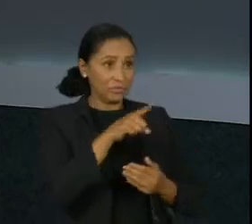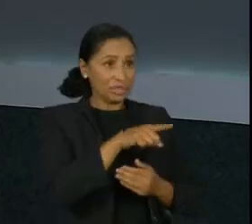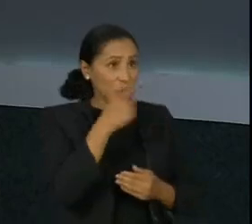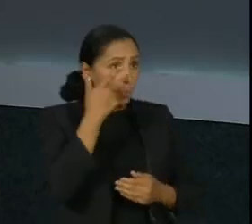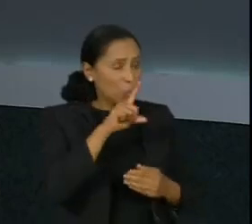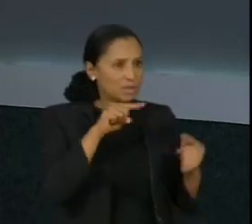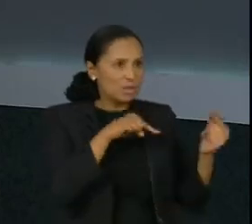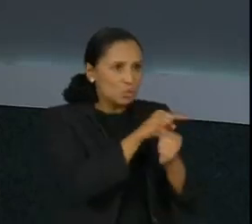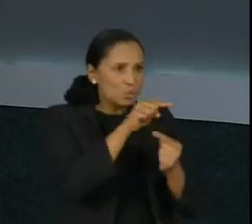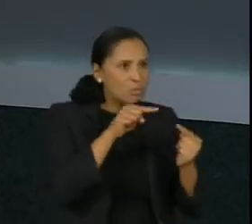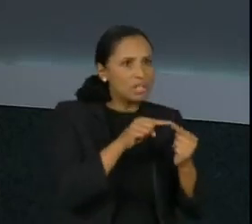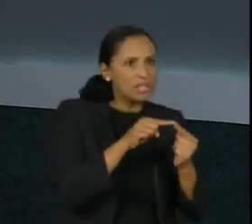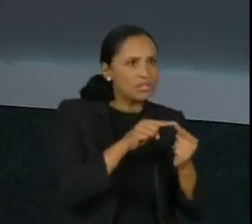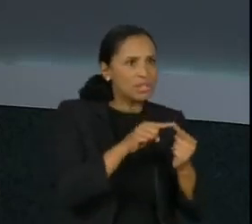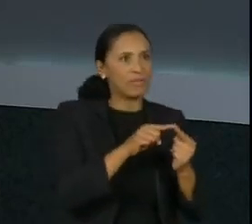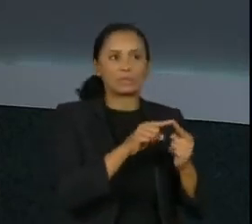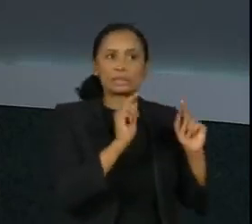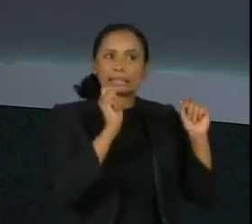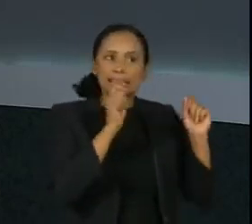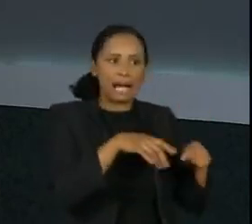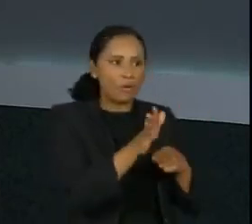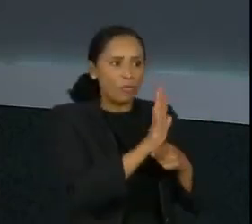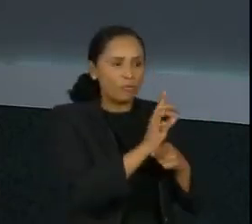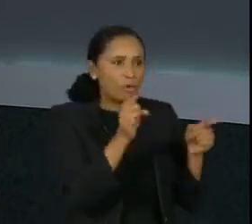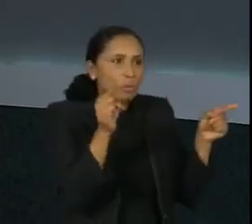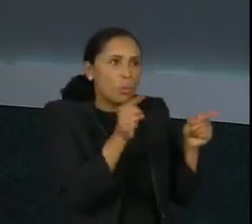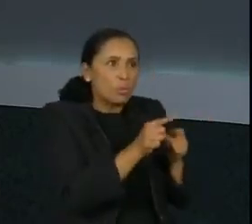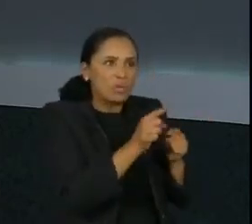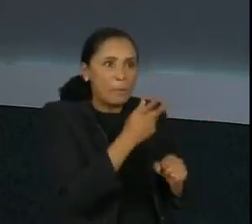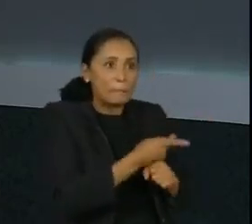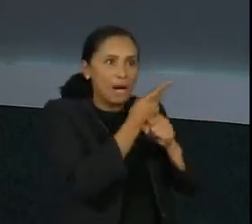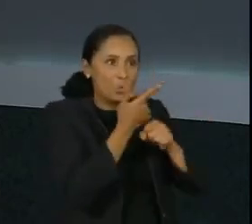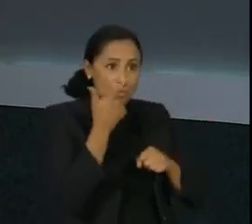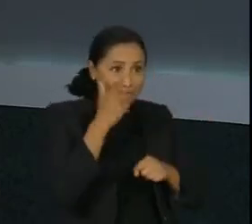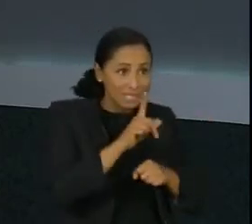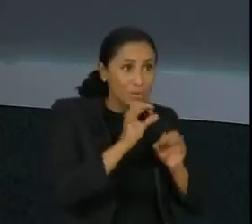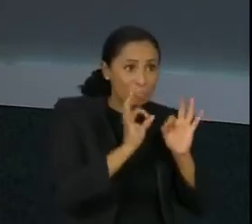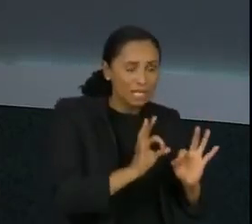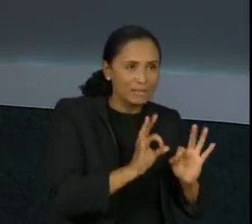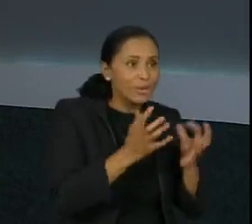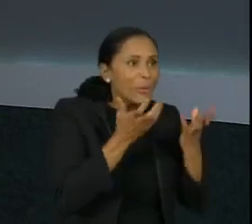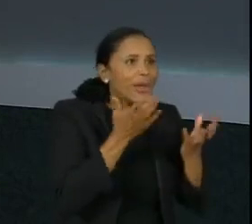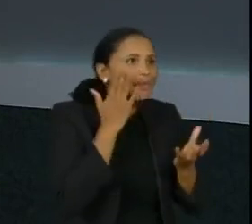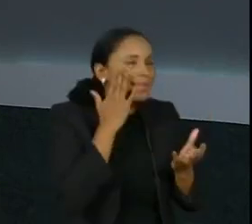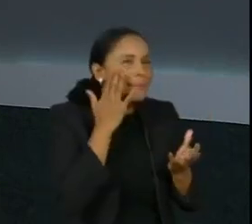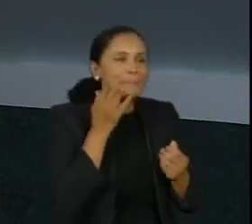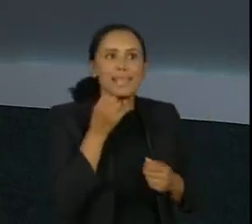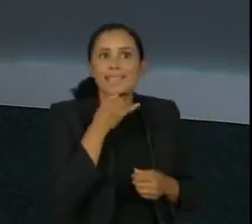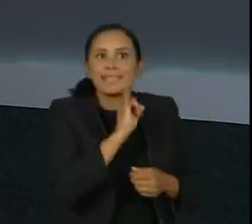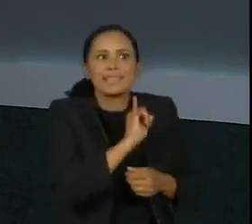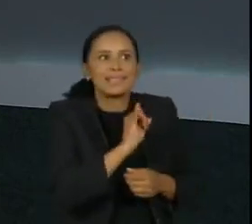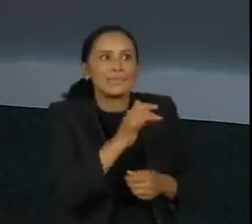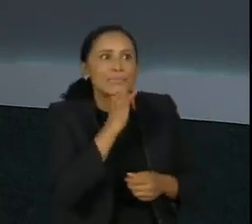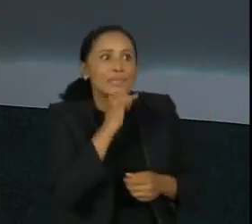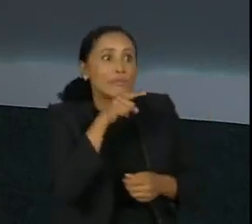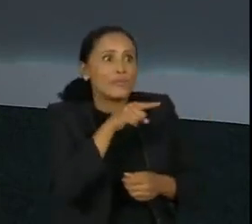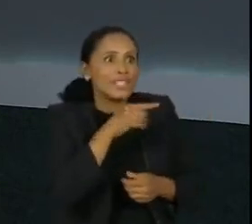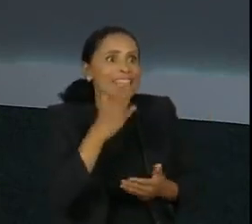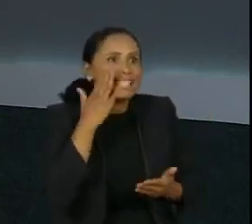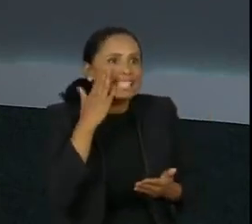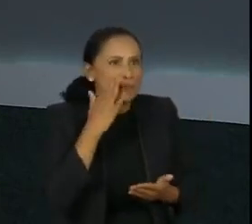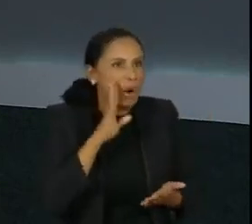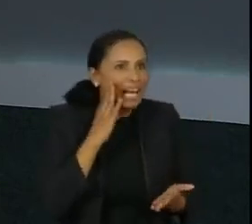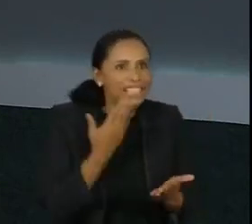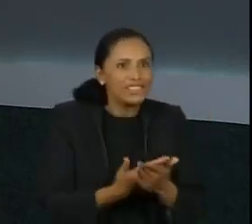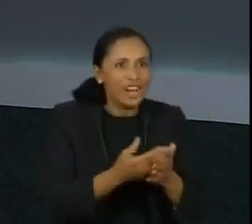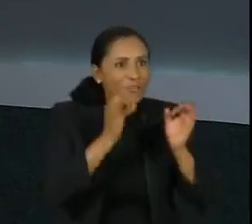festival tão importante e levasse o prêmio. Eu quero saber desse momento, né? Quando você soube que era real, que era você,